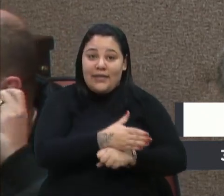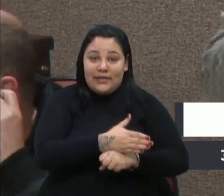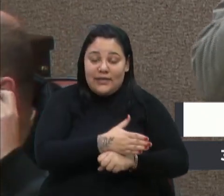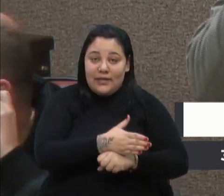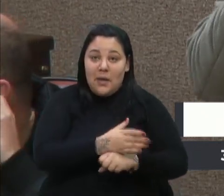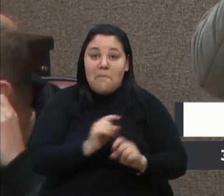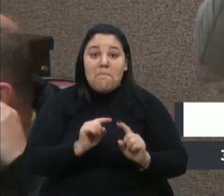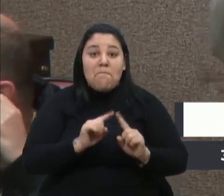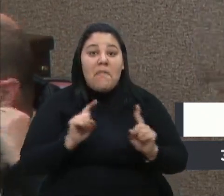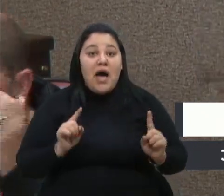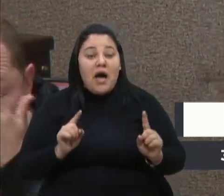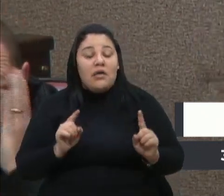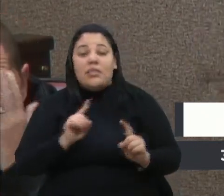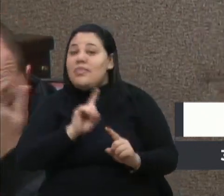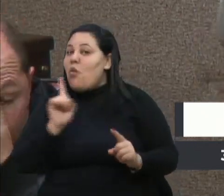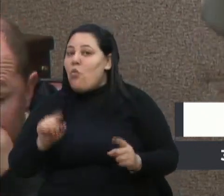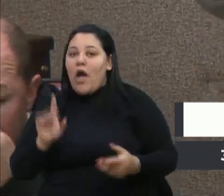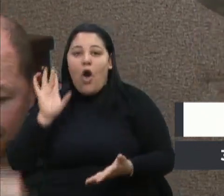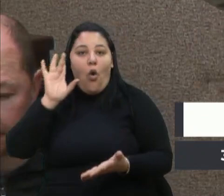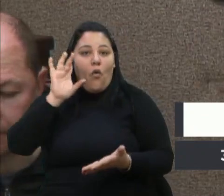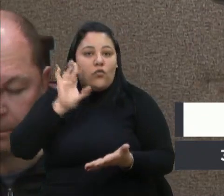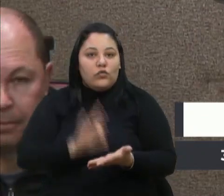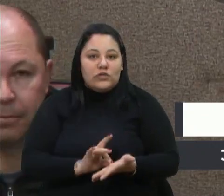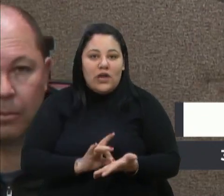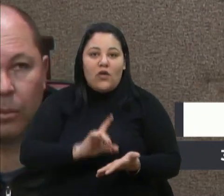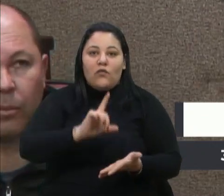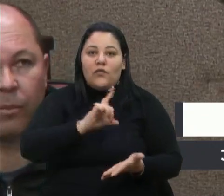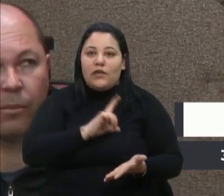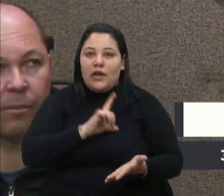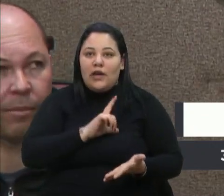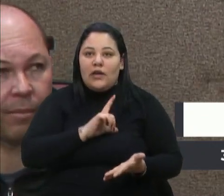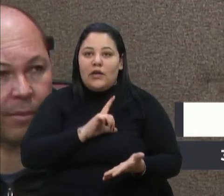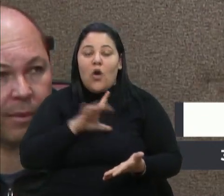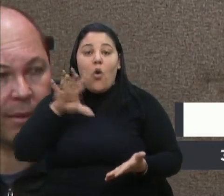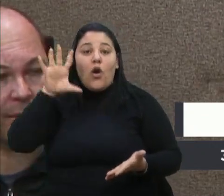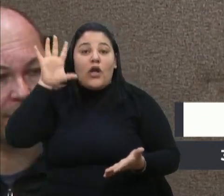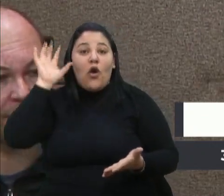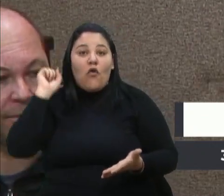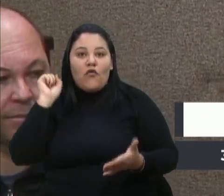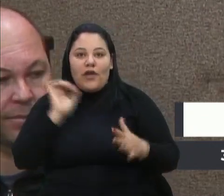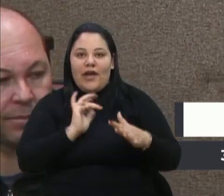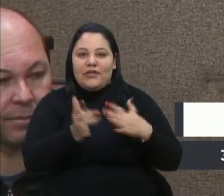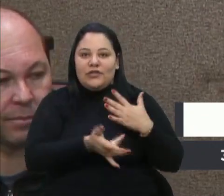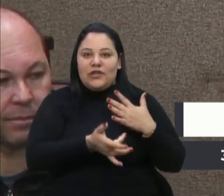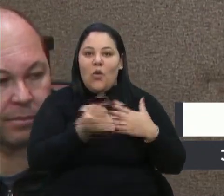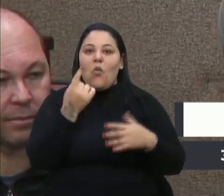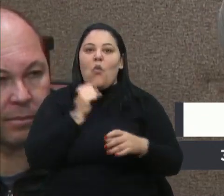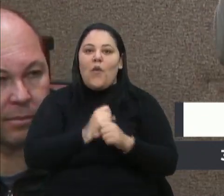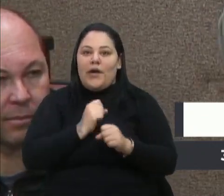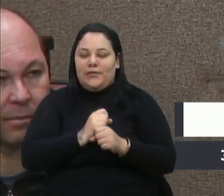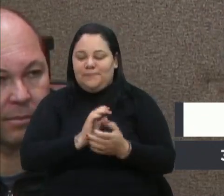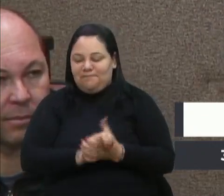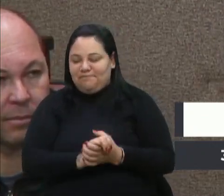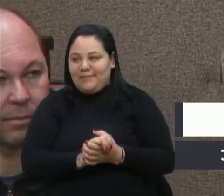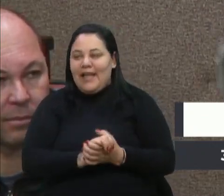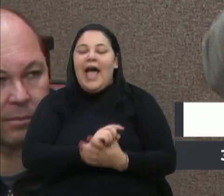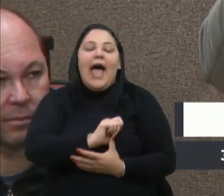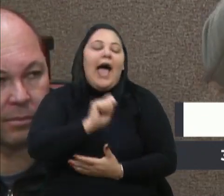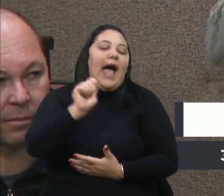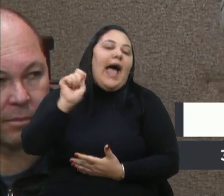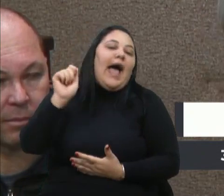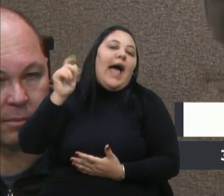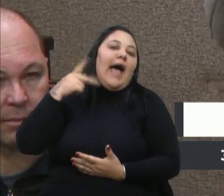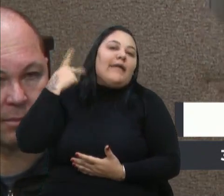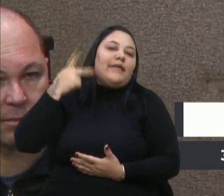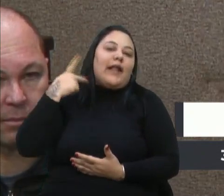Porque vereador Felipe, o que eu já estou ouvindo nas redes sociais daqui um ano? Os vereadores disseram que